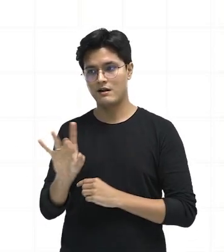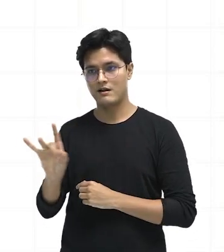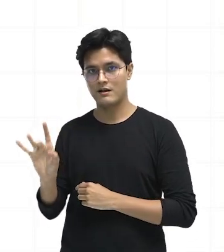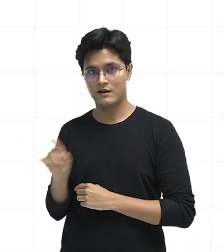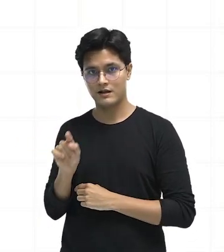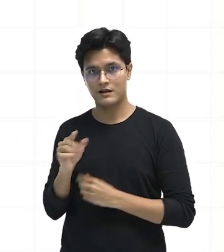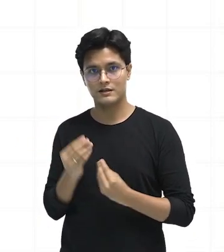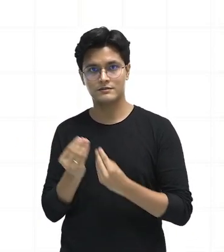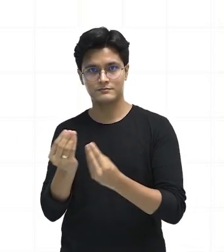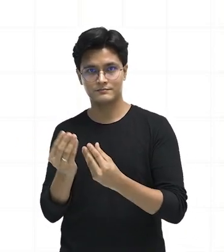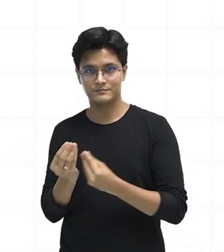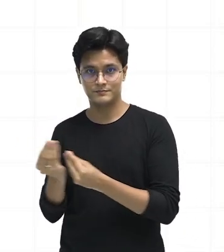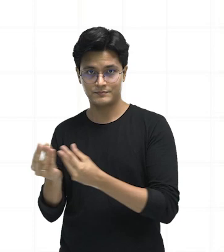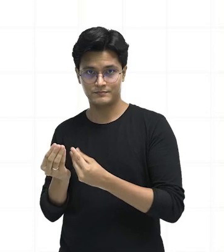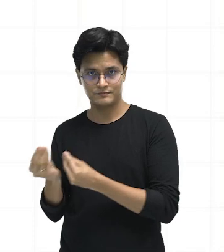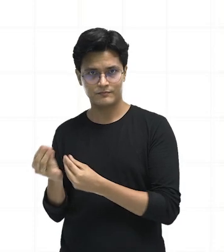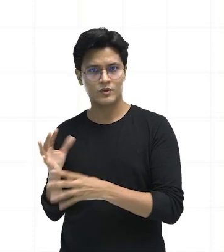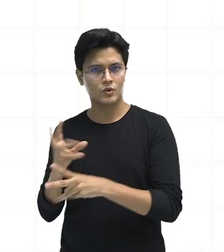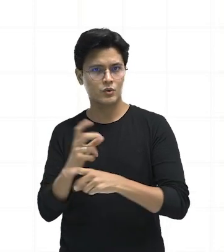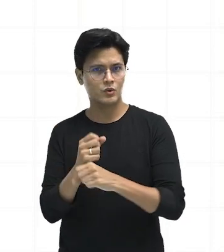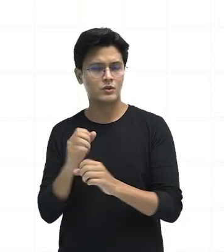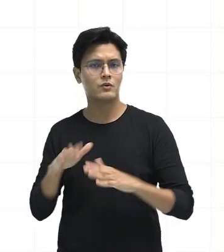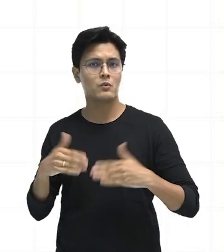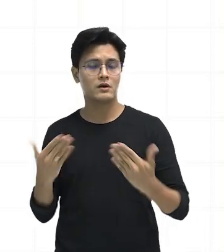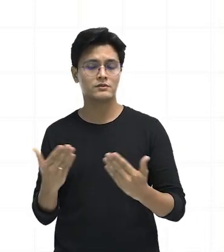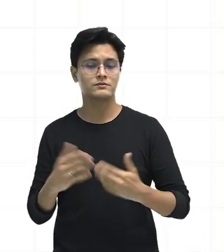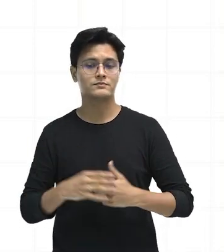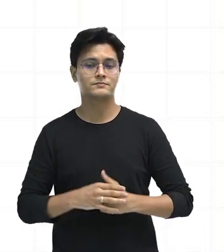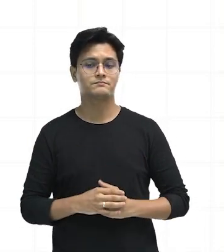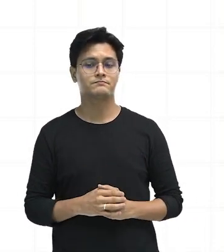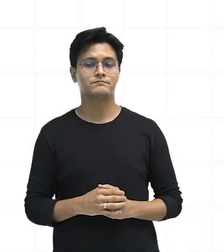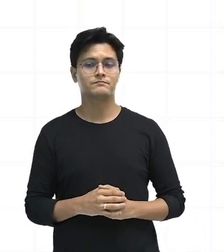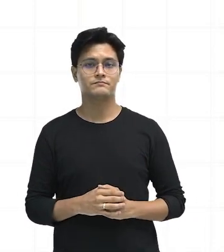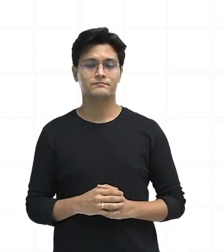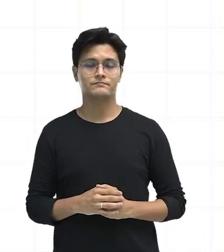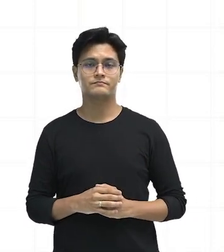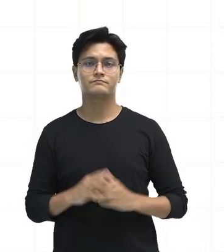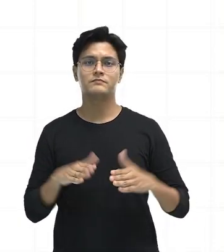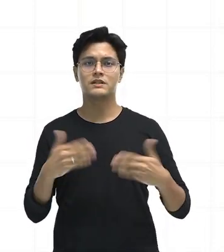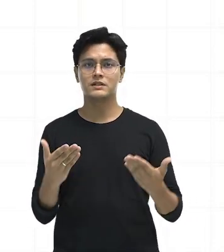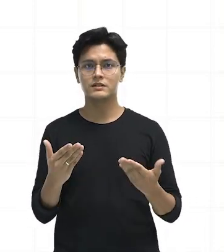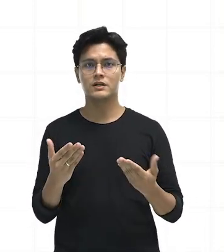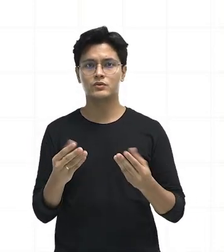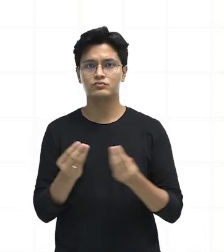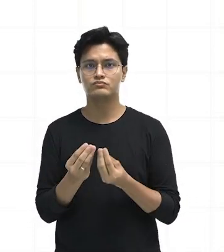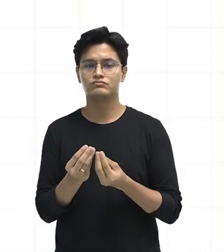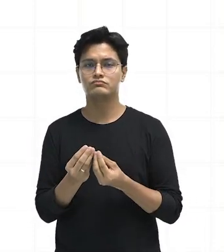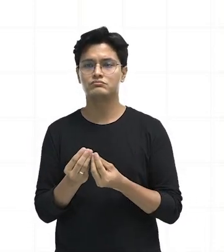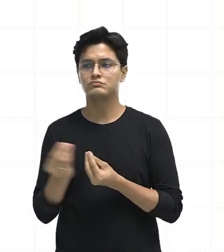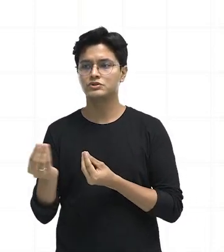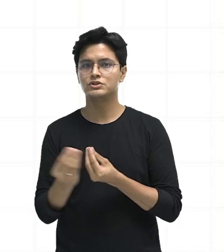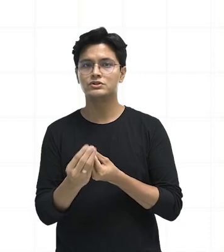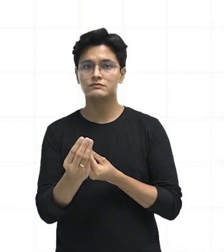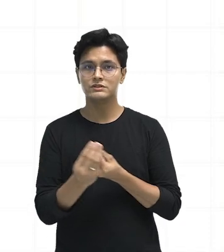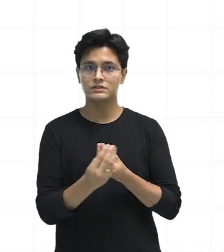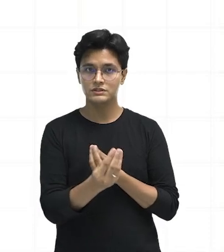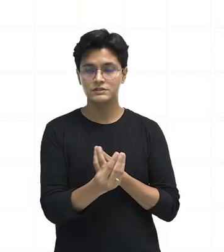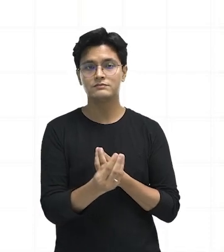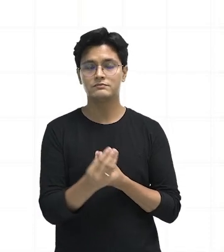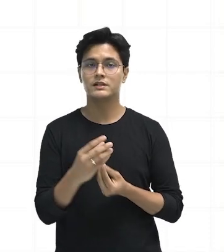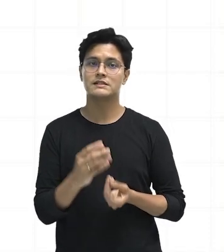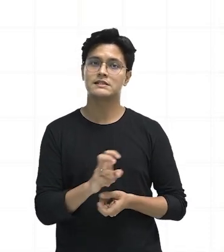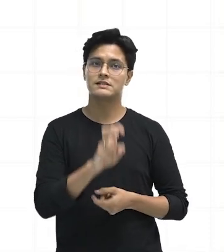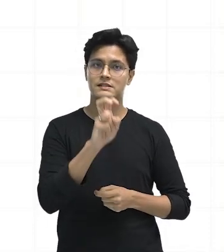total de... Olha só, gente, ela vai dividir entre quem? ela vai dividir entre os 5